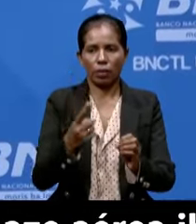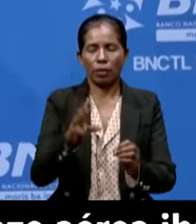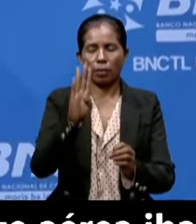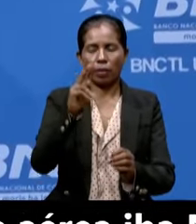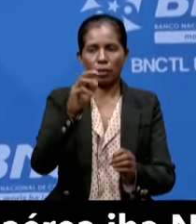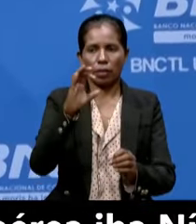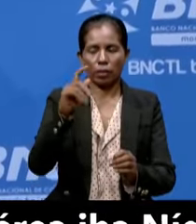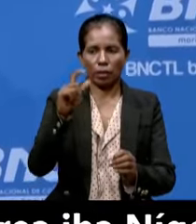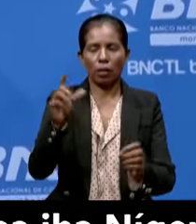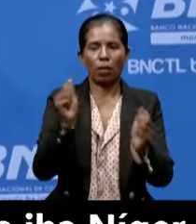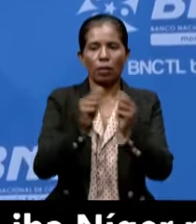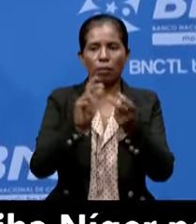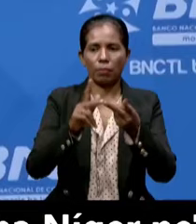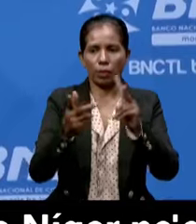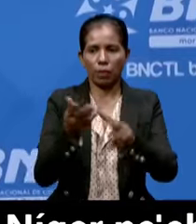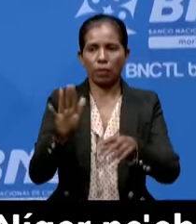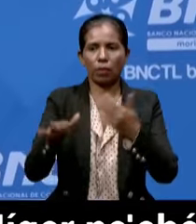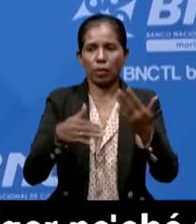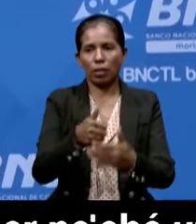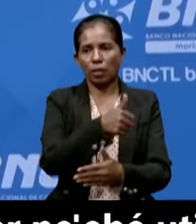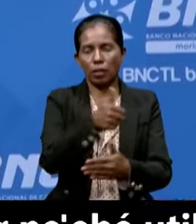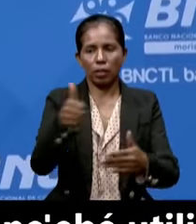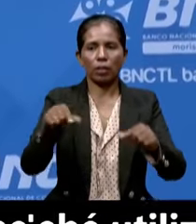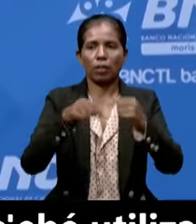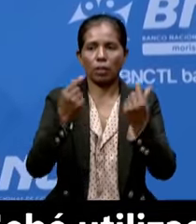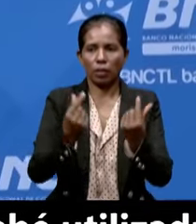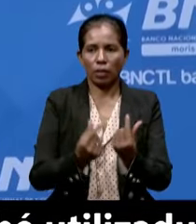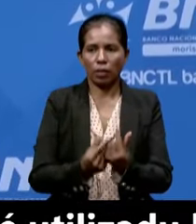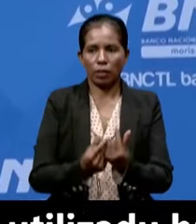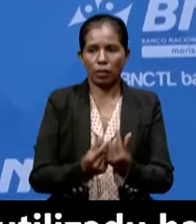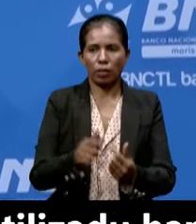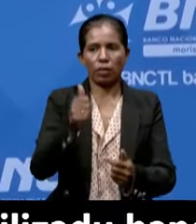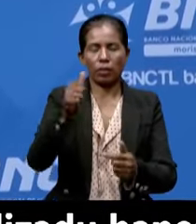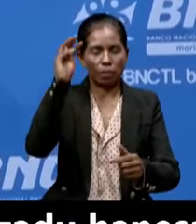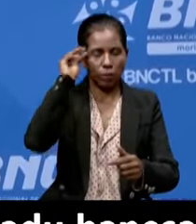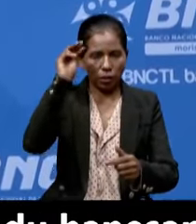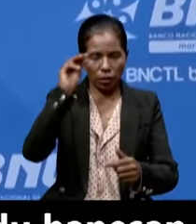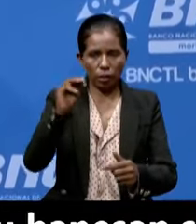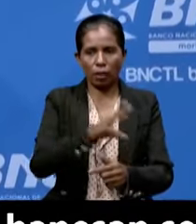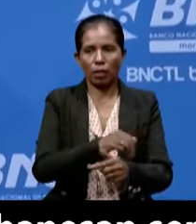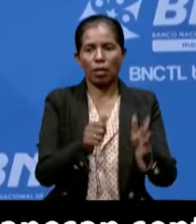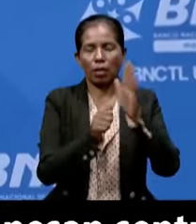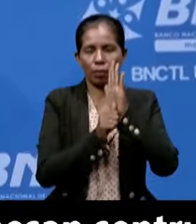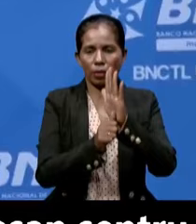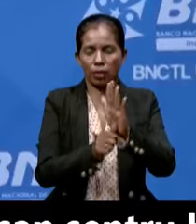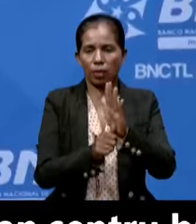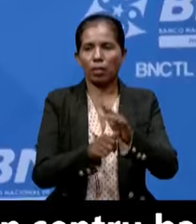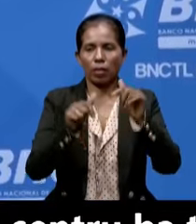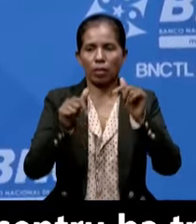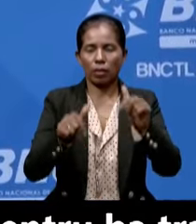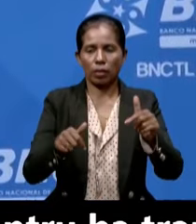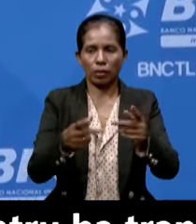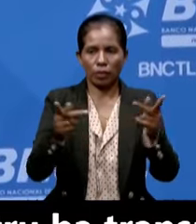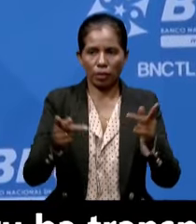Bencetel, o parceiro Cira, Maybe, e daqui da minha equipa. Deste Ministério, na mesma que representa e a